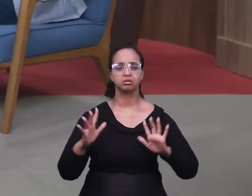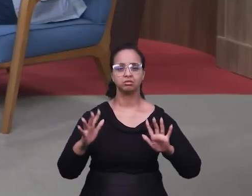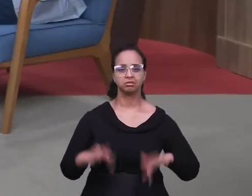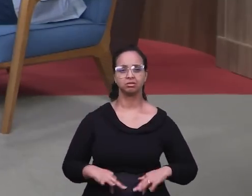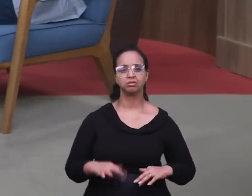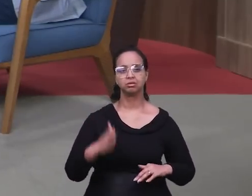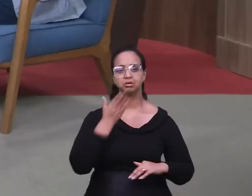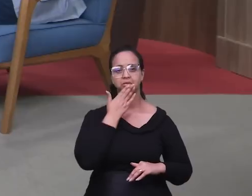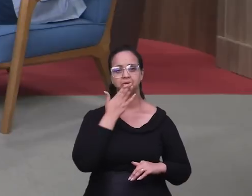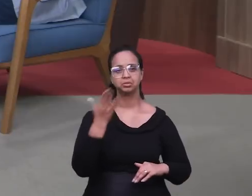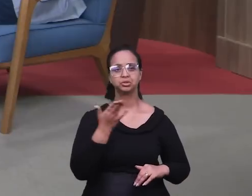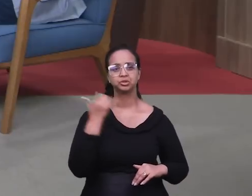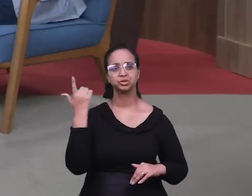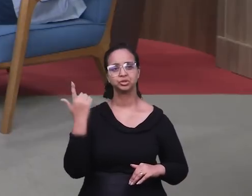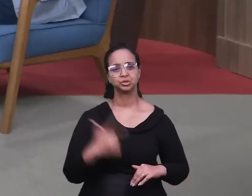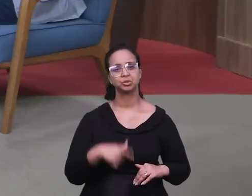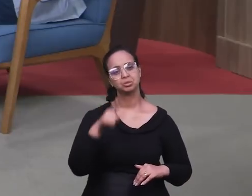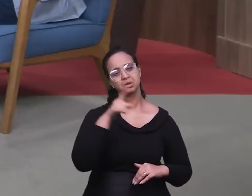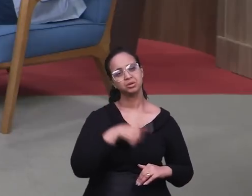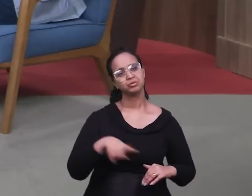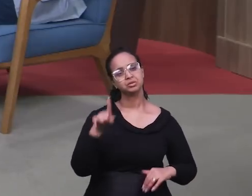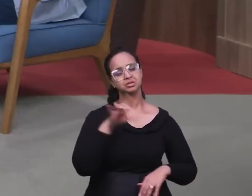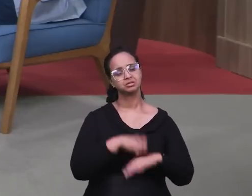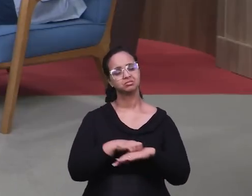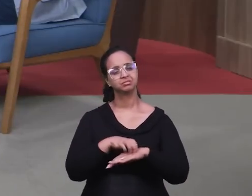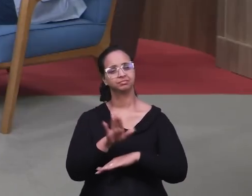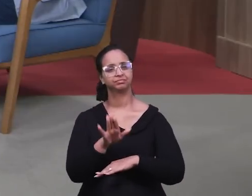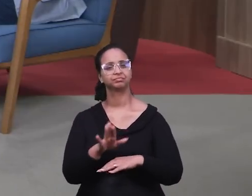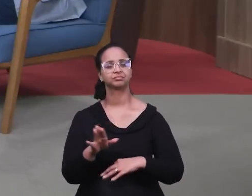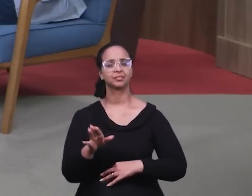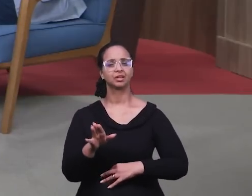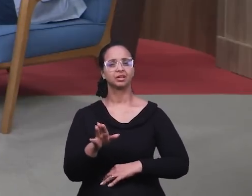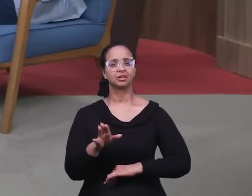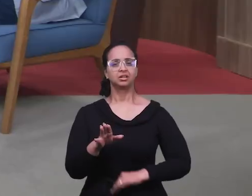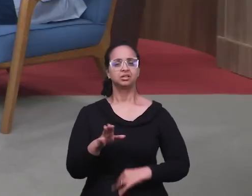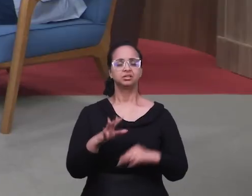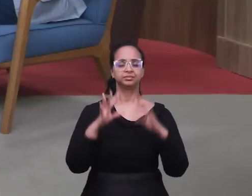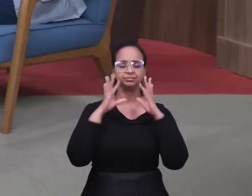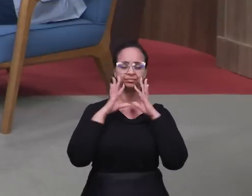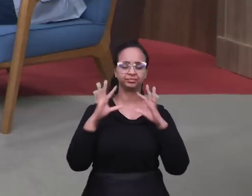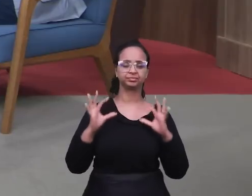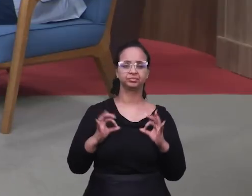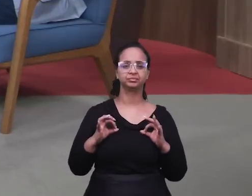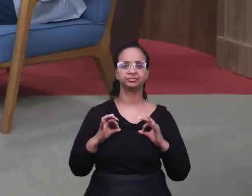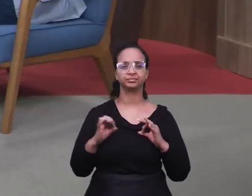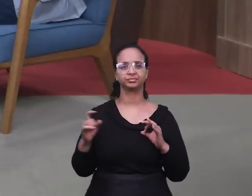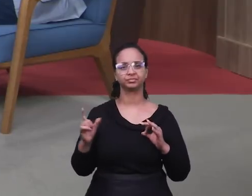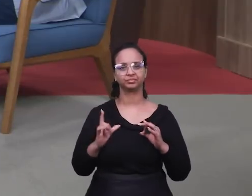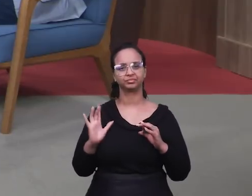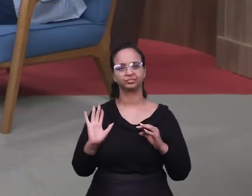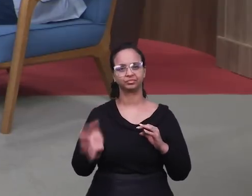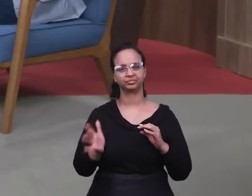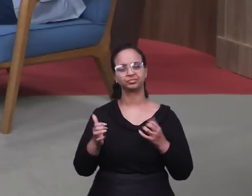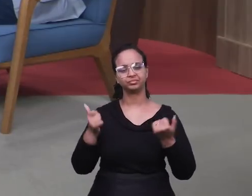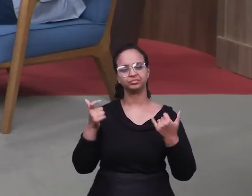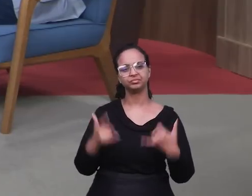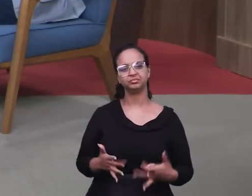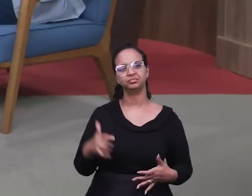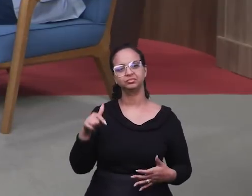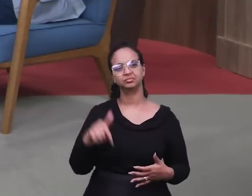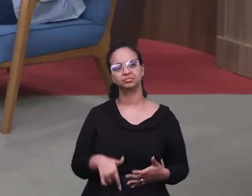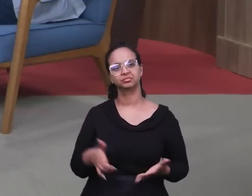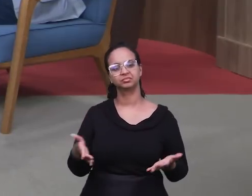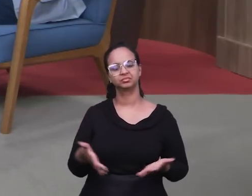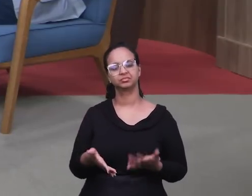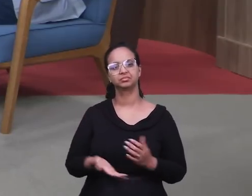quadro, mais uma vez eu vou te pedir para você trazer uma palavra para os nossos irmãos, aqueles que nos assistem, fazendo aplicação do que